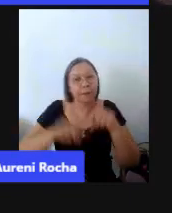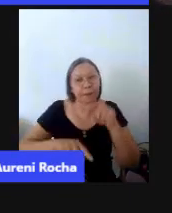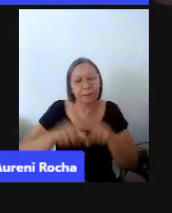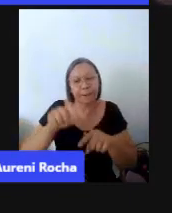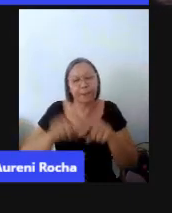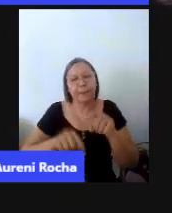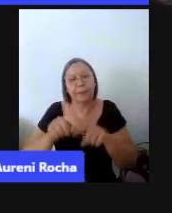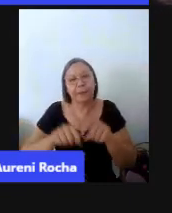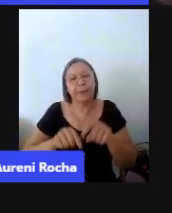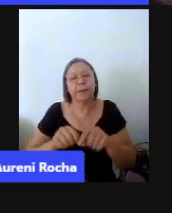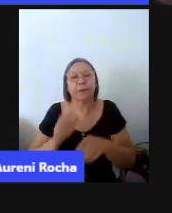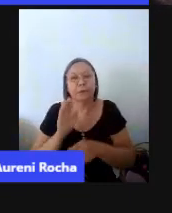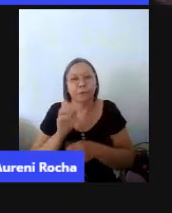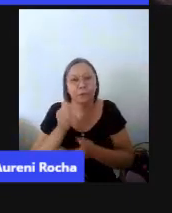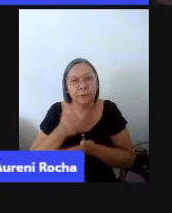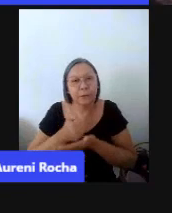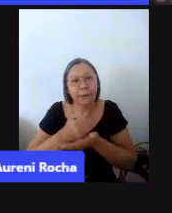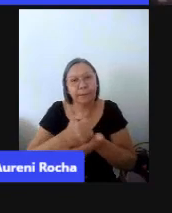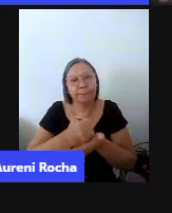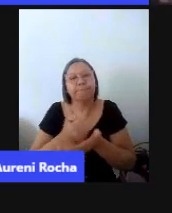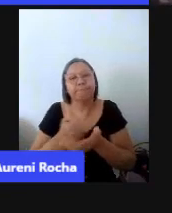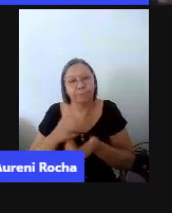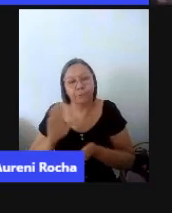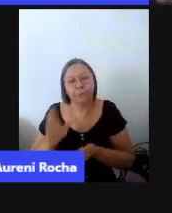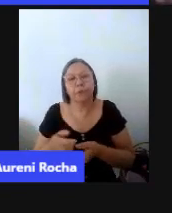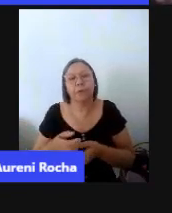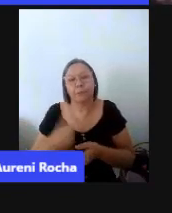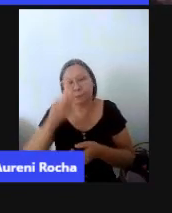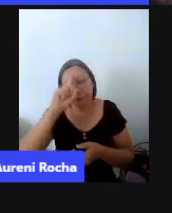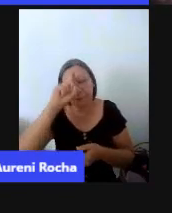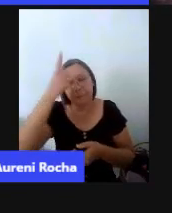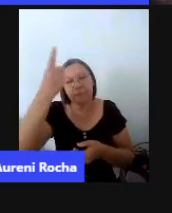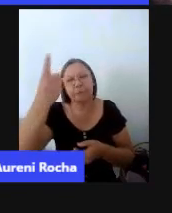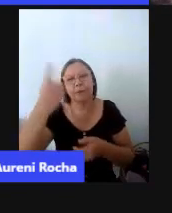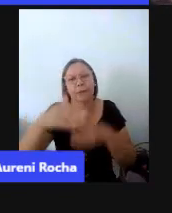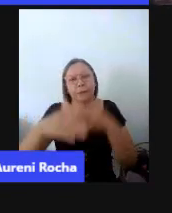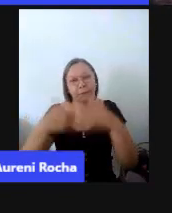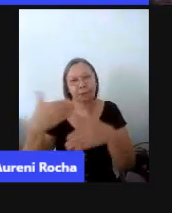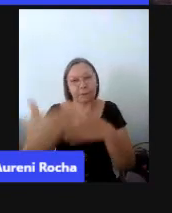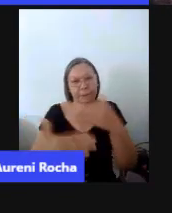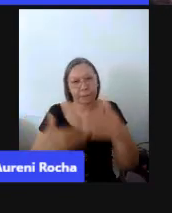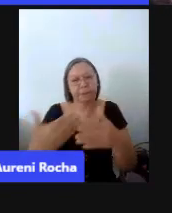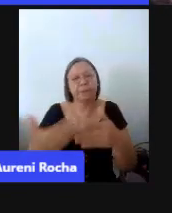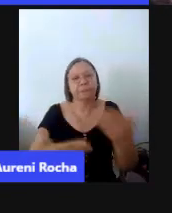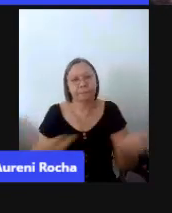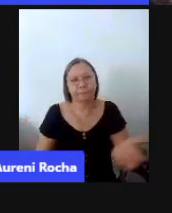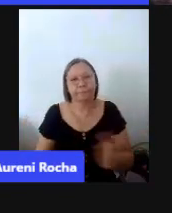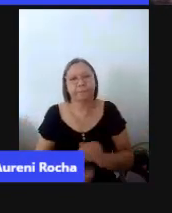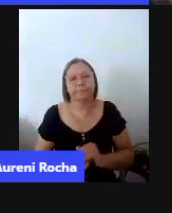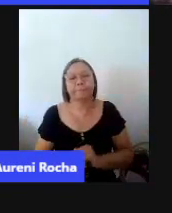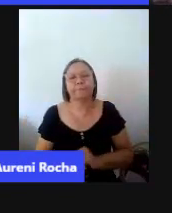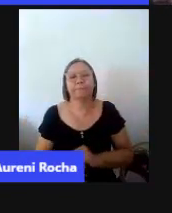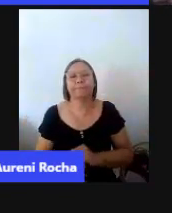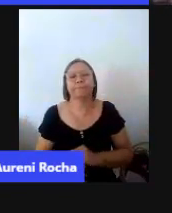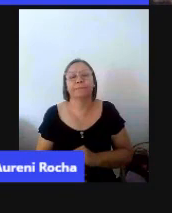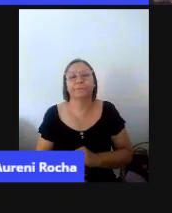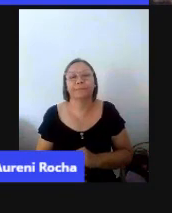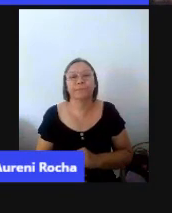vocês vão criar e vão desenvolver. Pode fechar, professor.